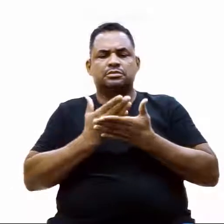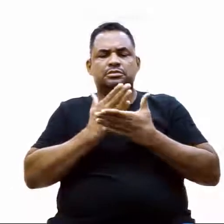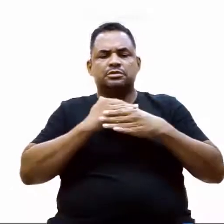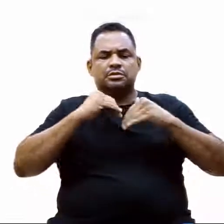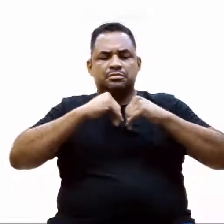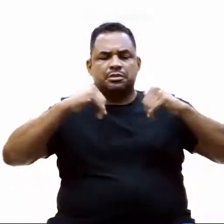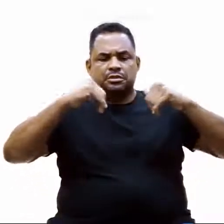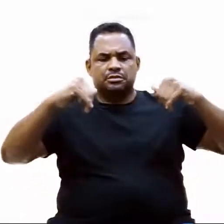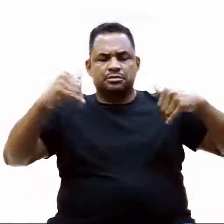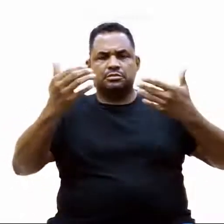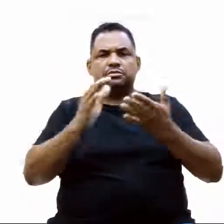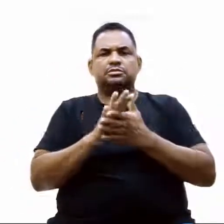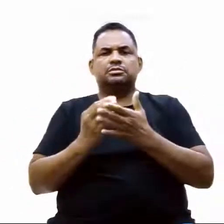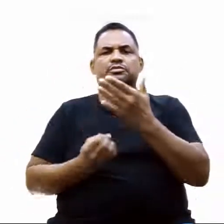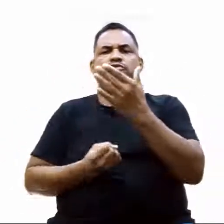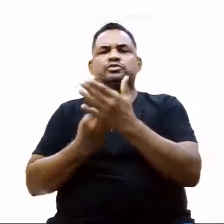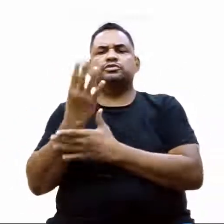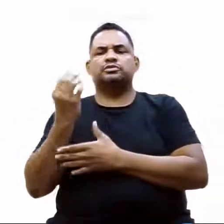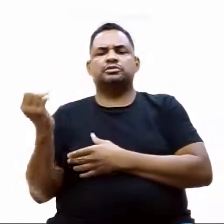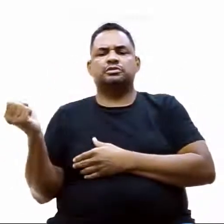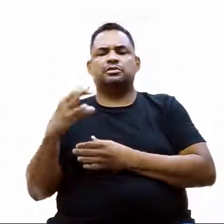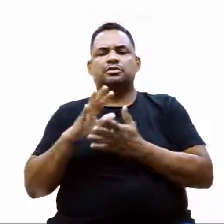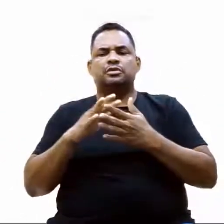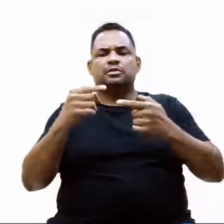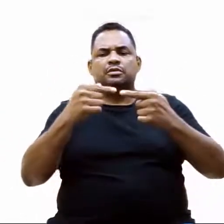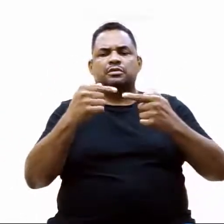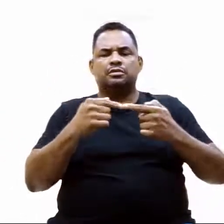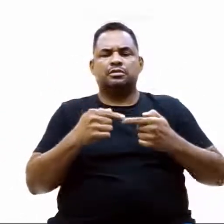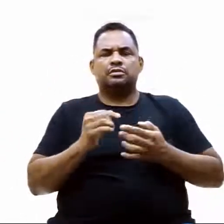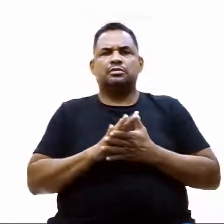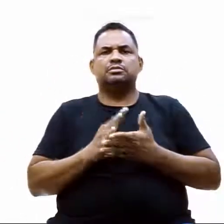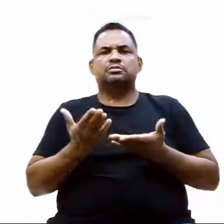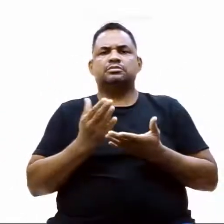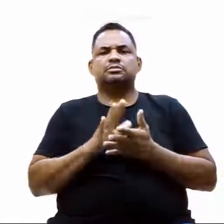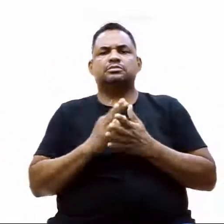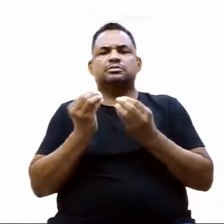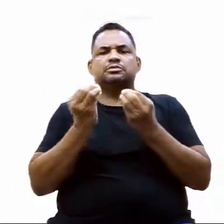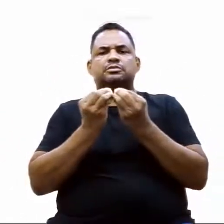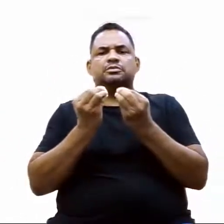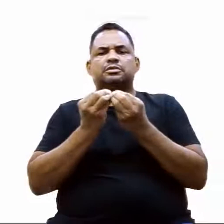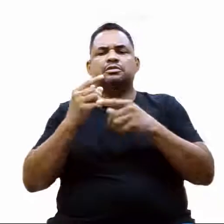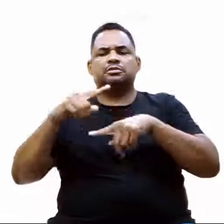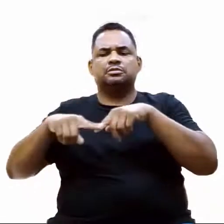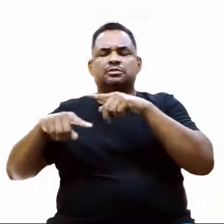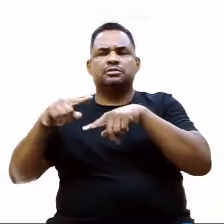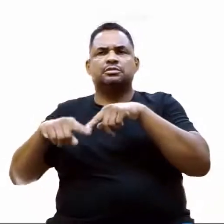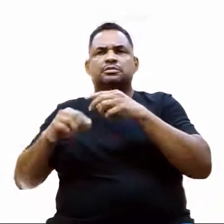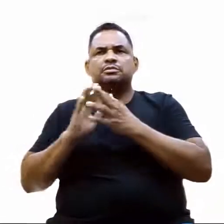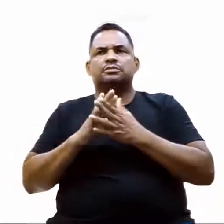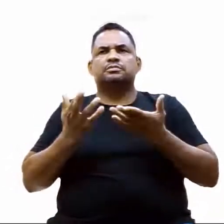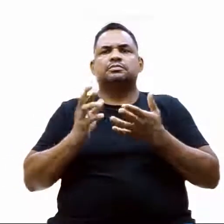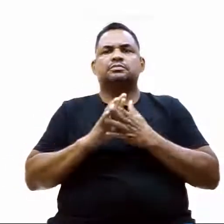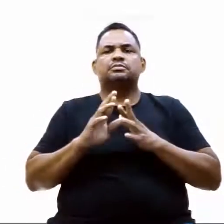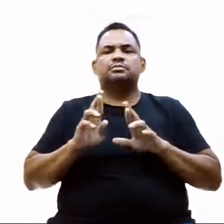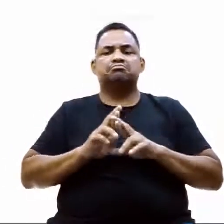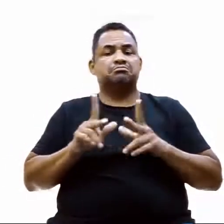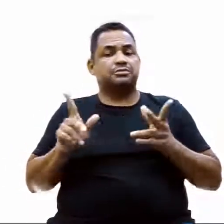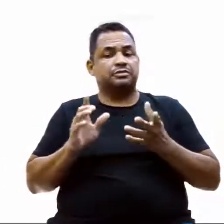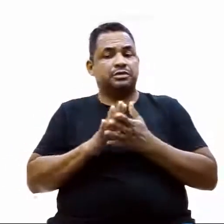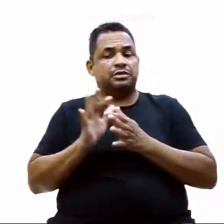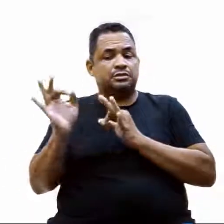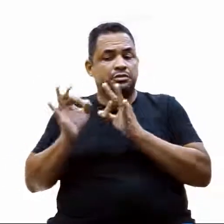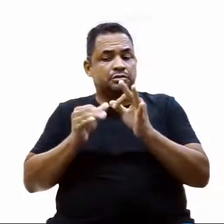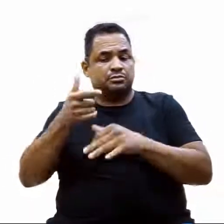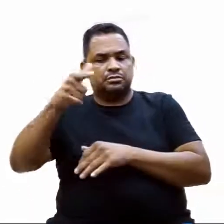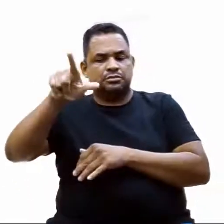são formadas novas ligações, constituindo a molécula do produto de forma arranjada. Mas se